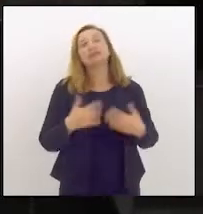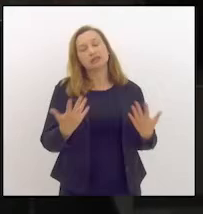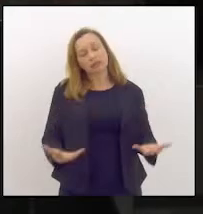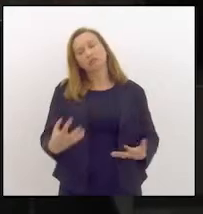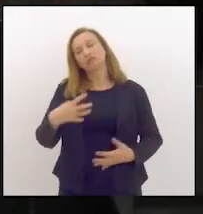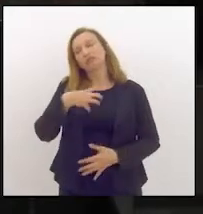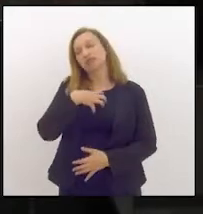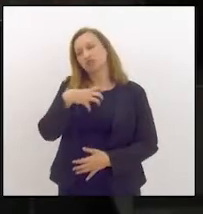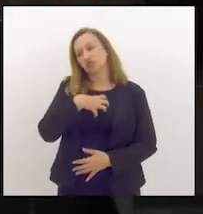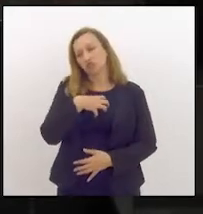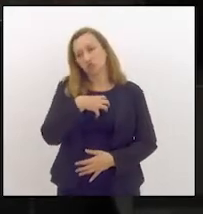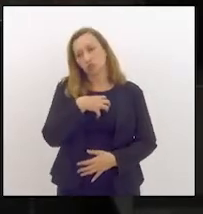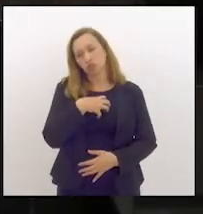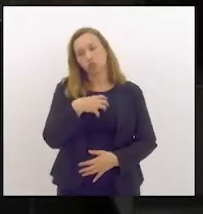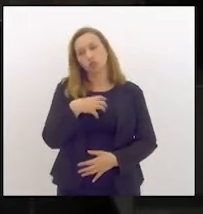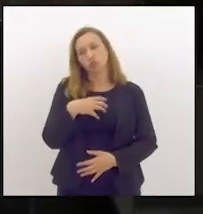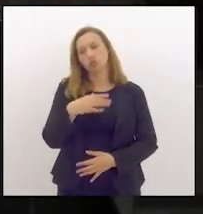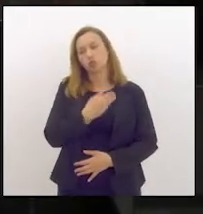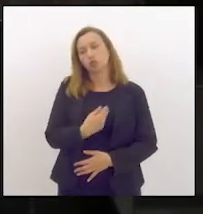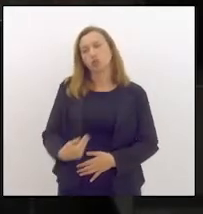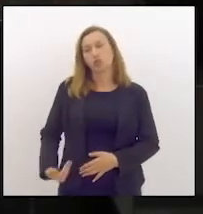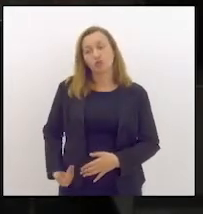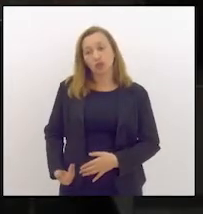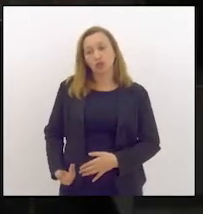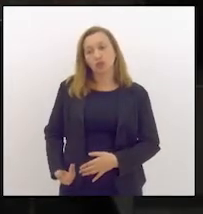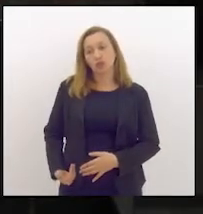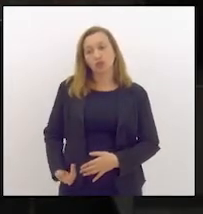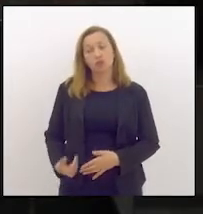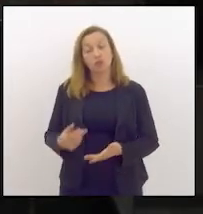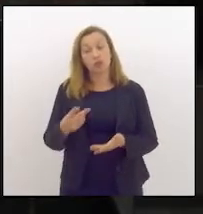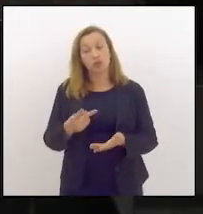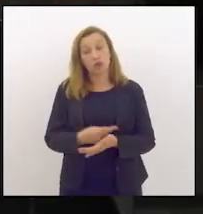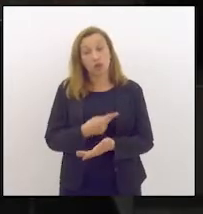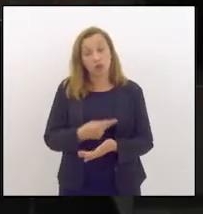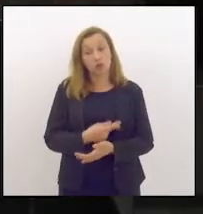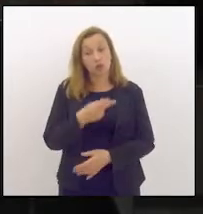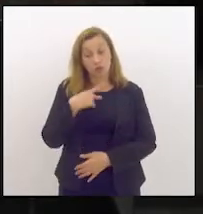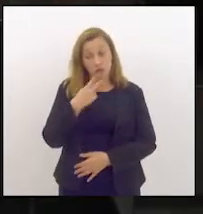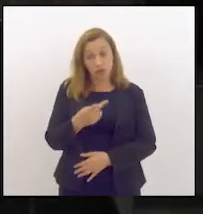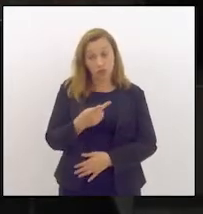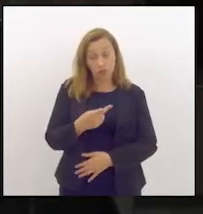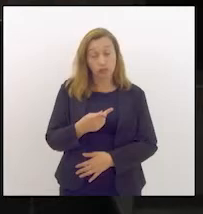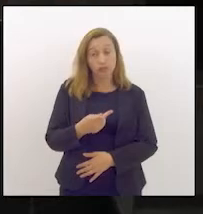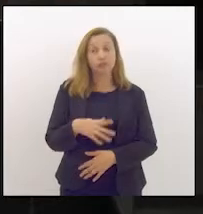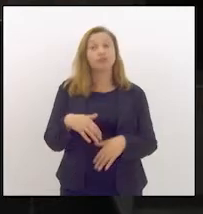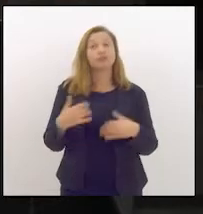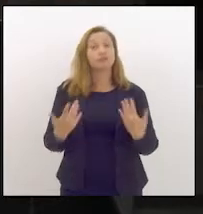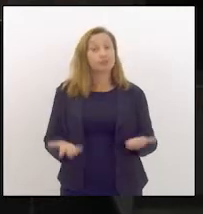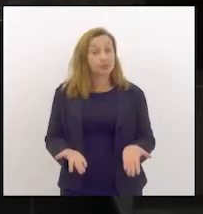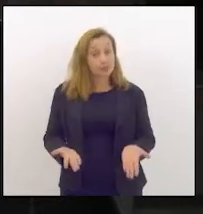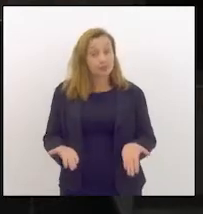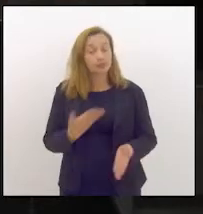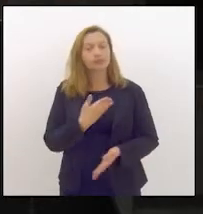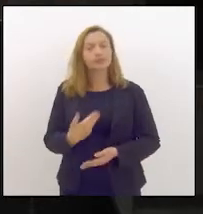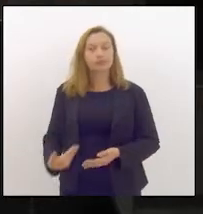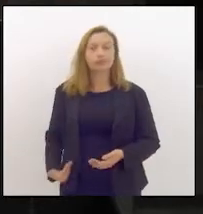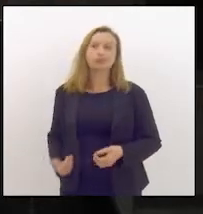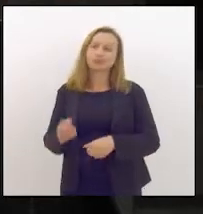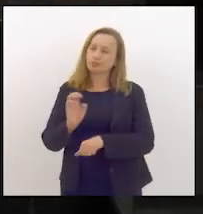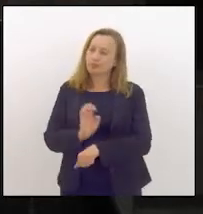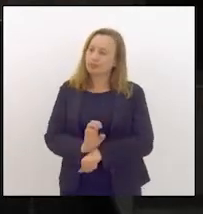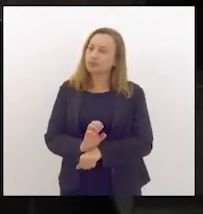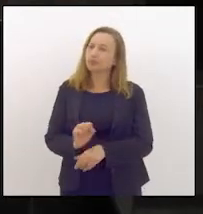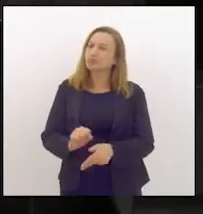nesse sentido o governo se omitiu E aí 16 o governo do estado